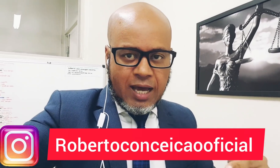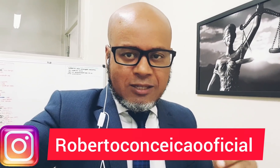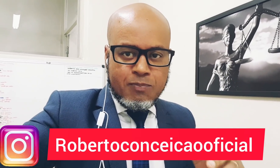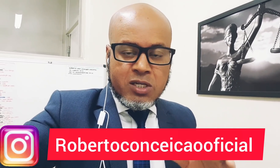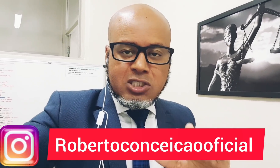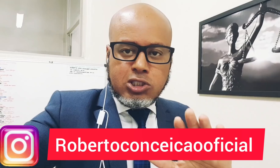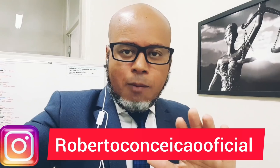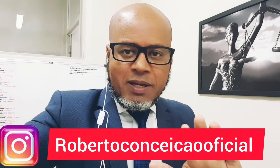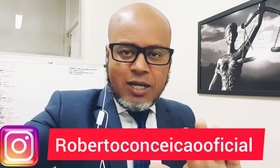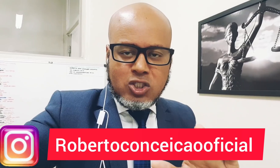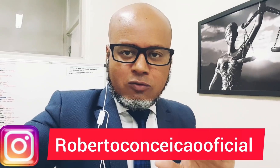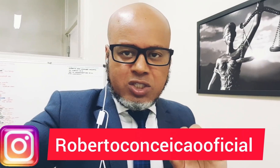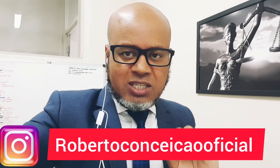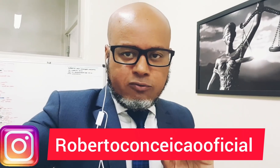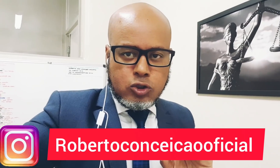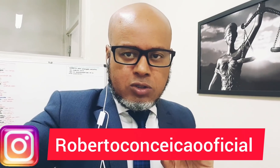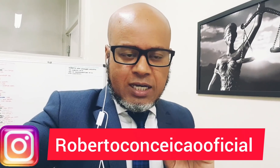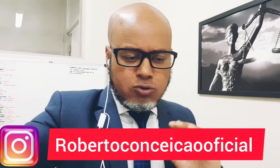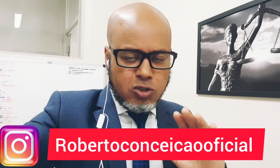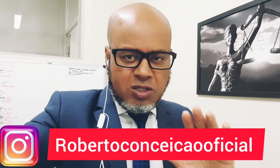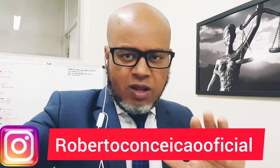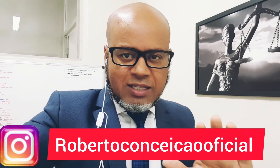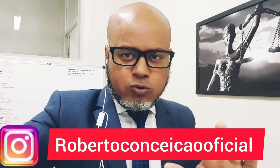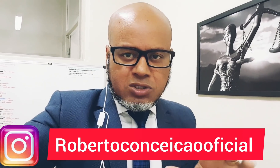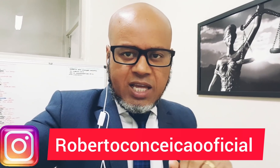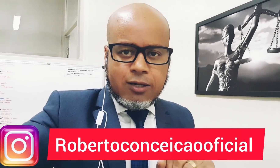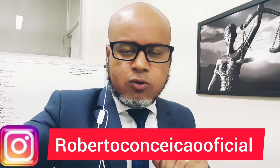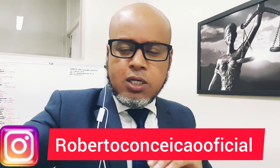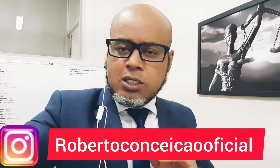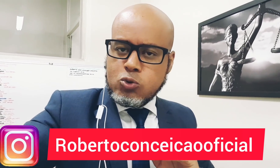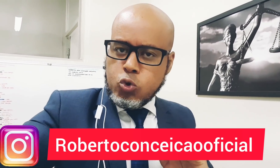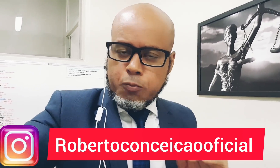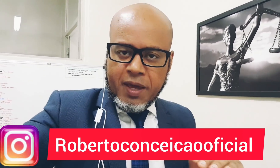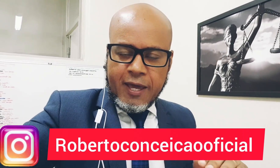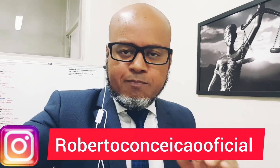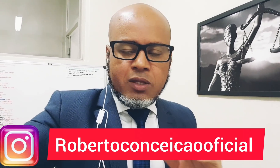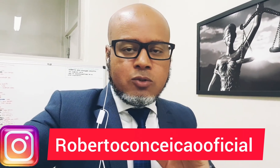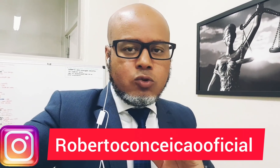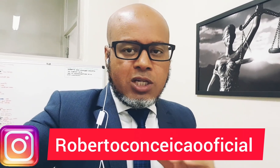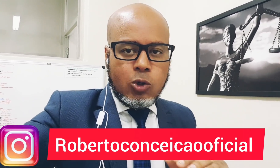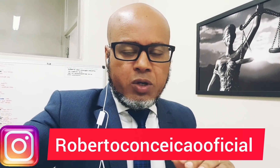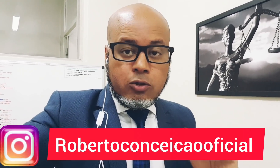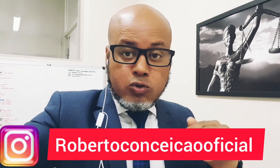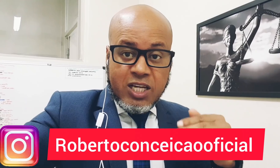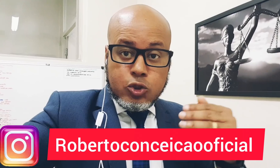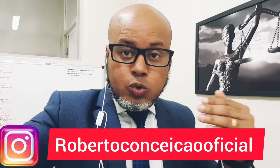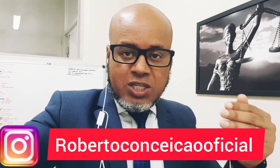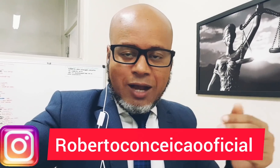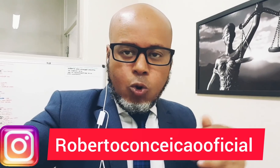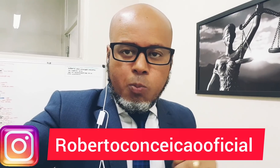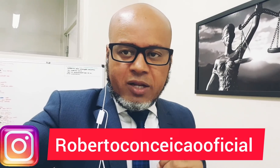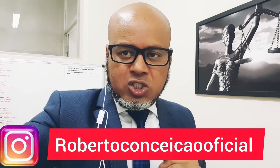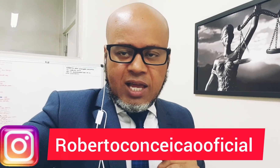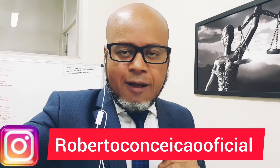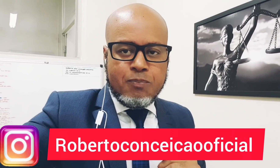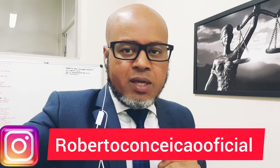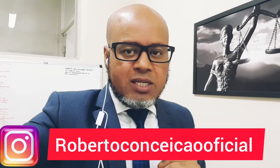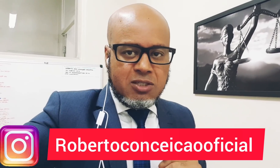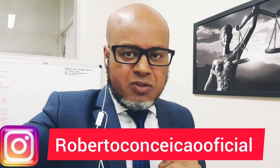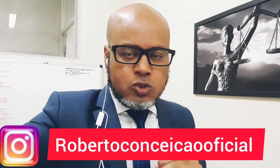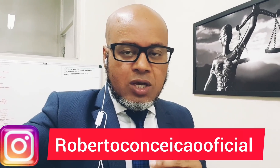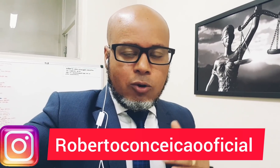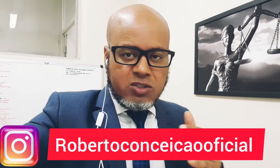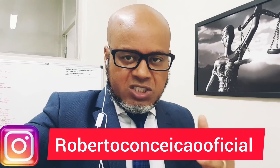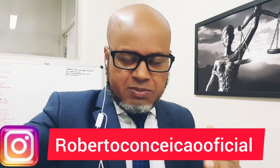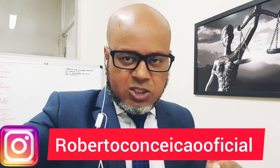essa jornada. Se o seu aplicativo já está funcionando, seu celular está tudo certo, tudo bem, tudo tranquilo, nos ajude a compartilhar